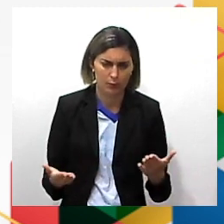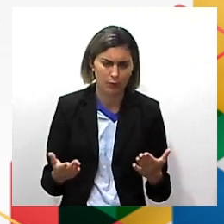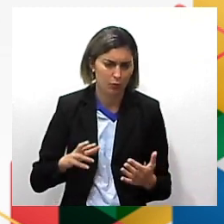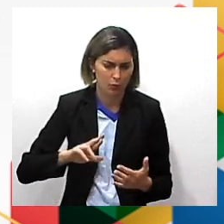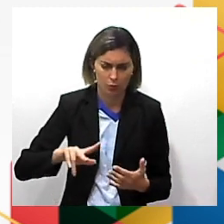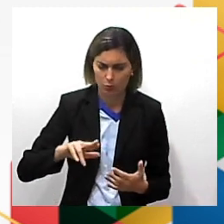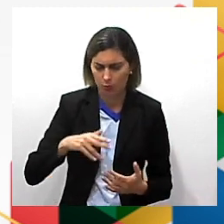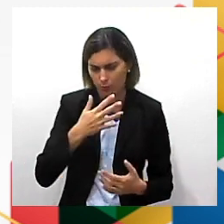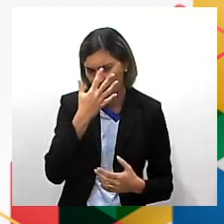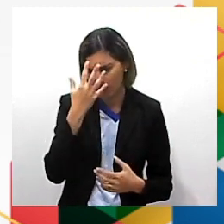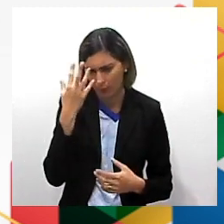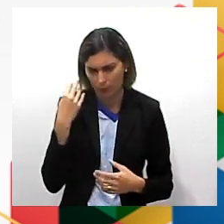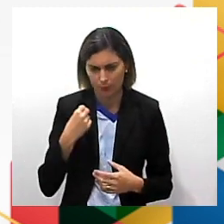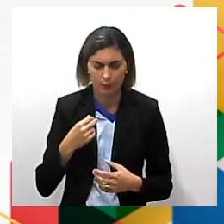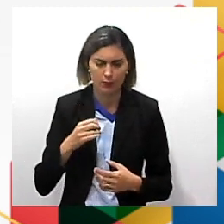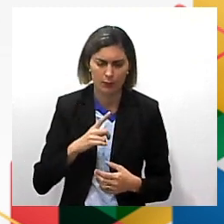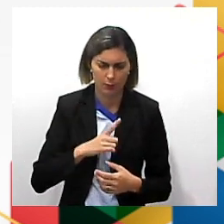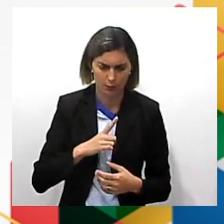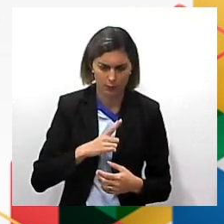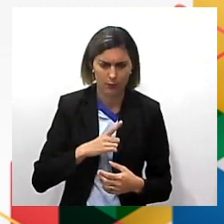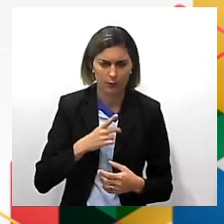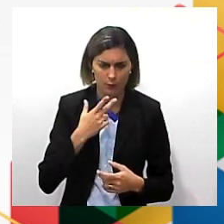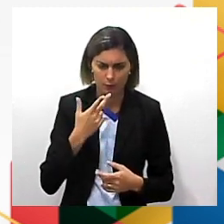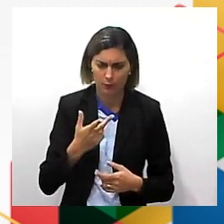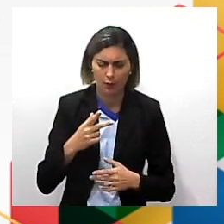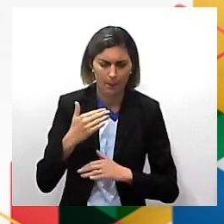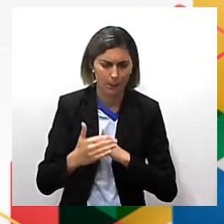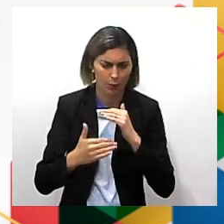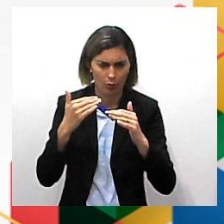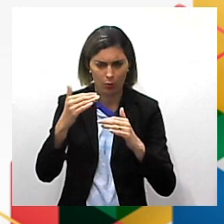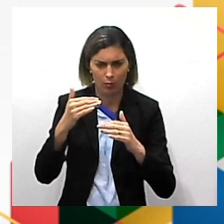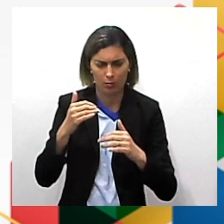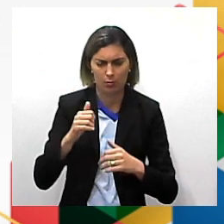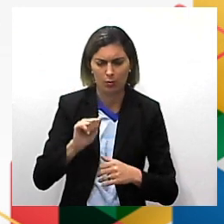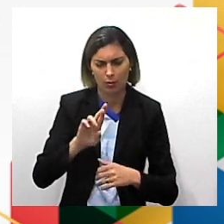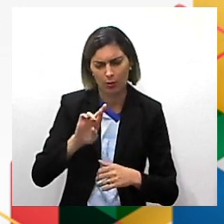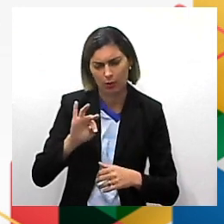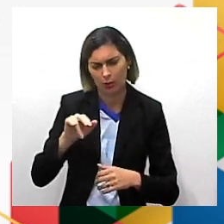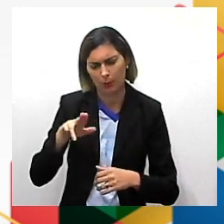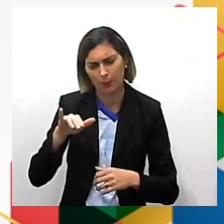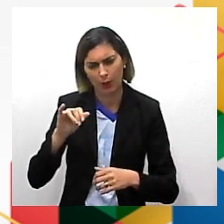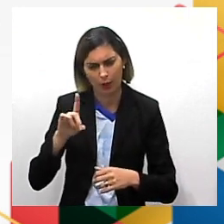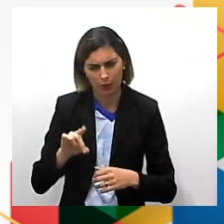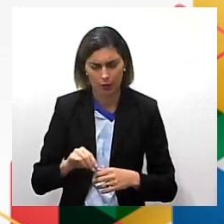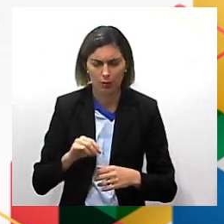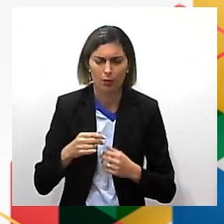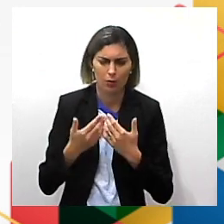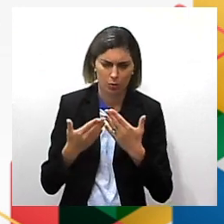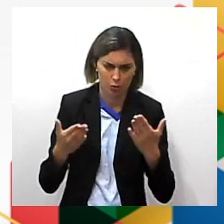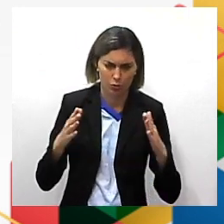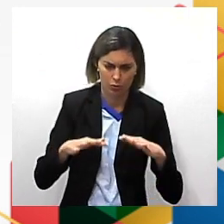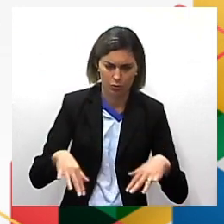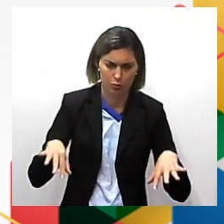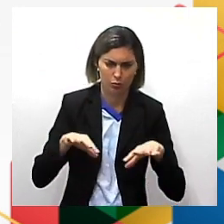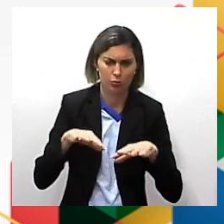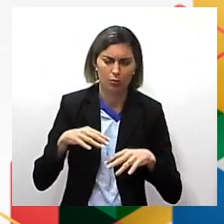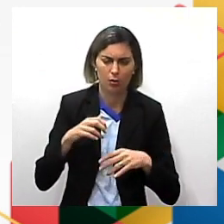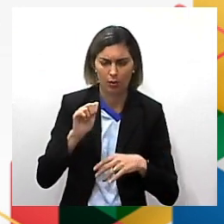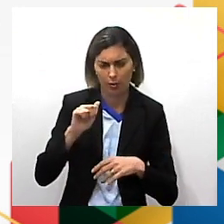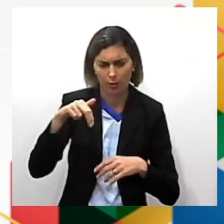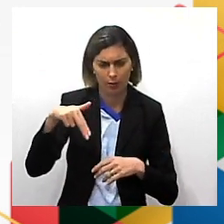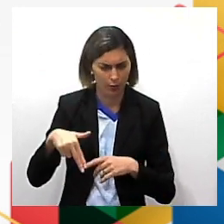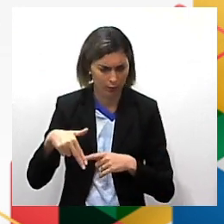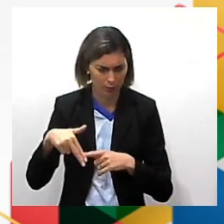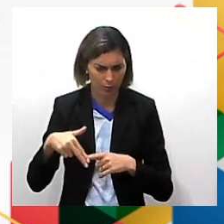não esquecer, se estivermos falando em progressão aritmética, o termo geral é